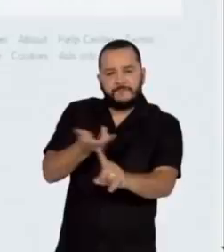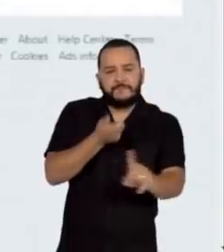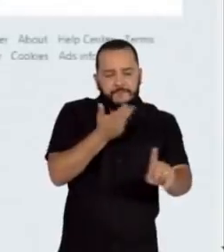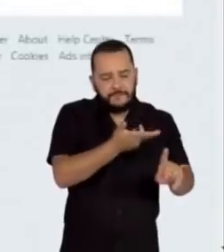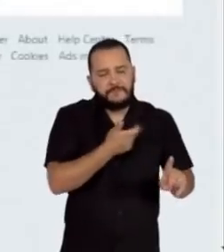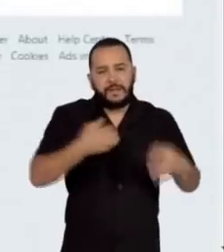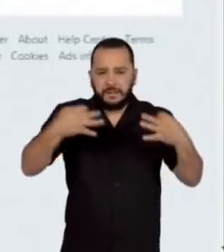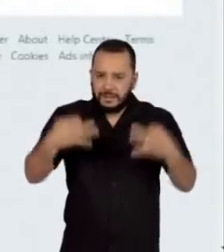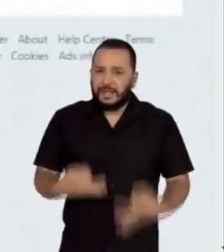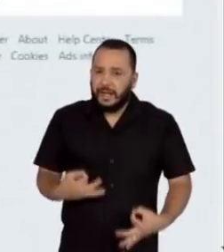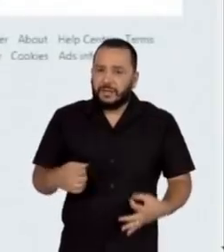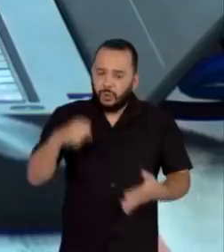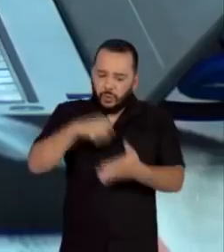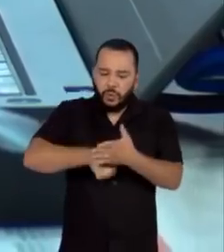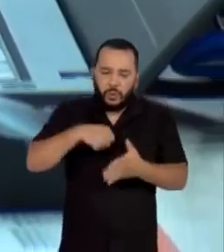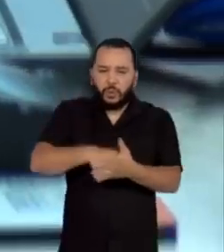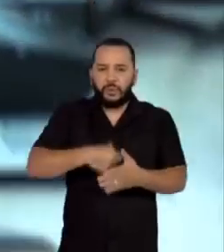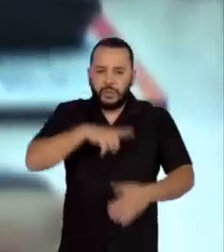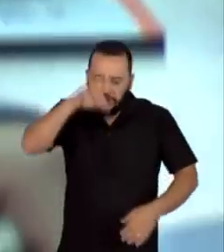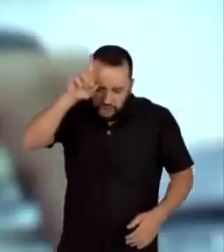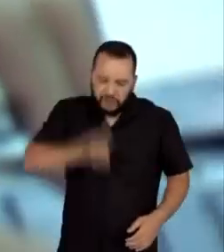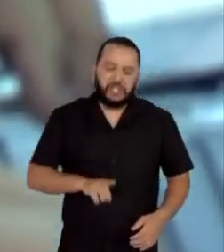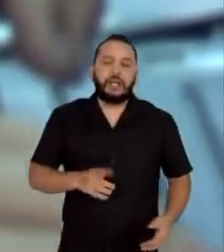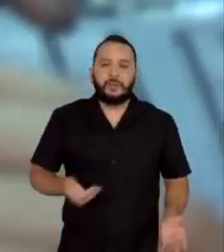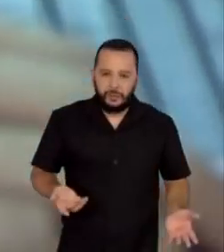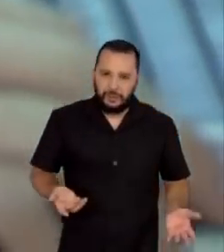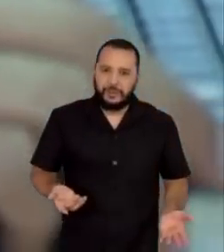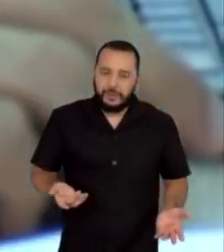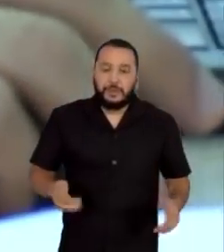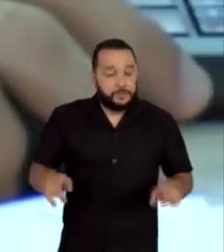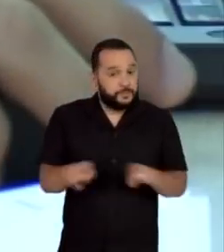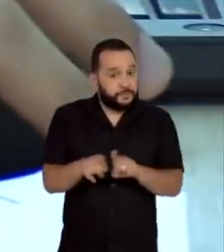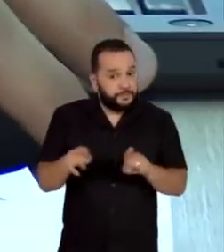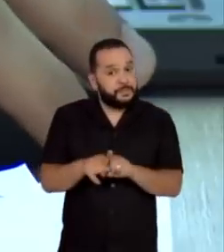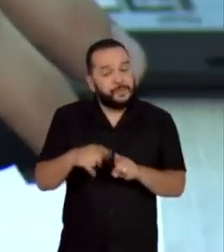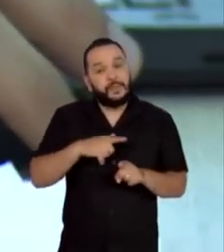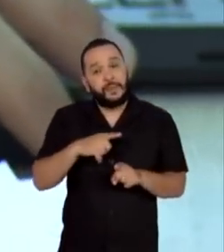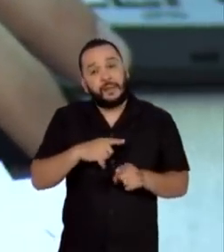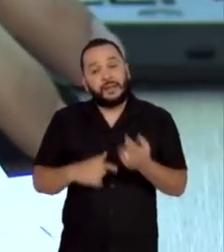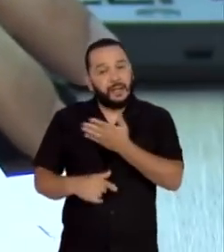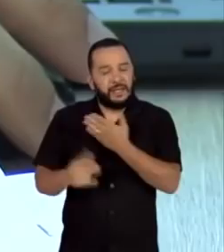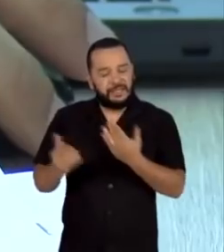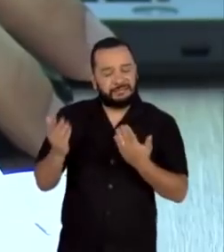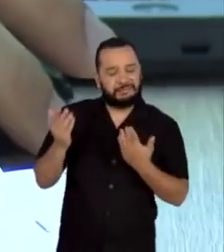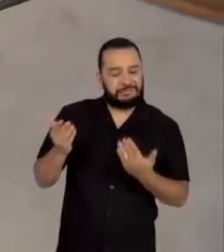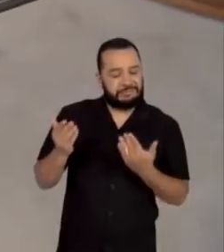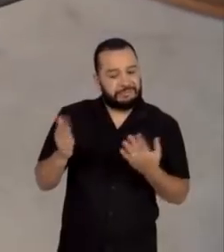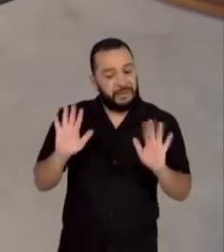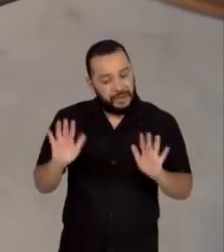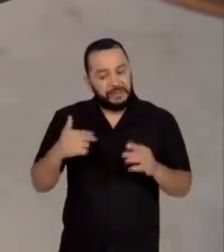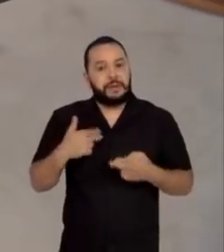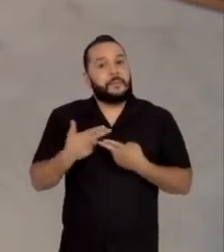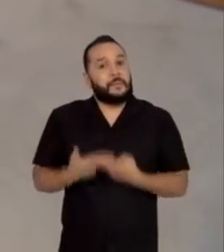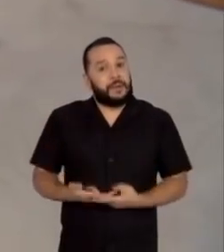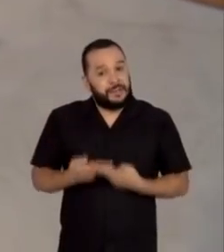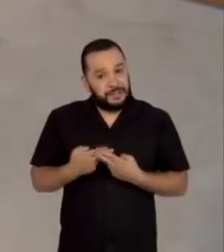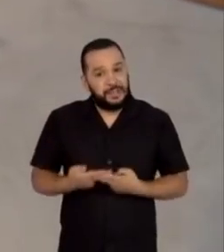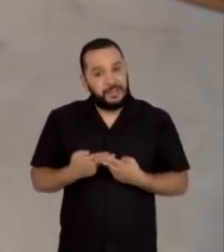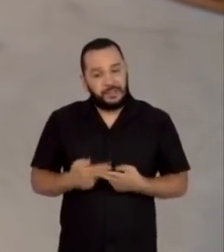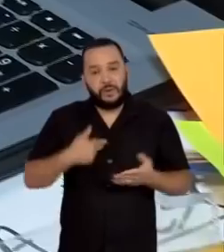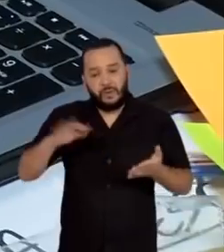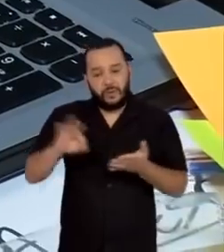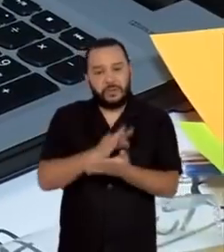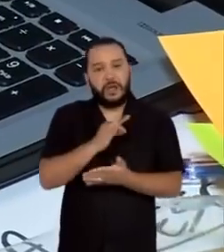lutem por seus direitos online. Apesar do pessimismo inicial, Berners-Lee diz que é preciso ser paciente. O contrato para a web